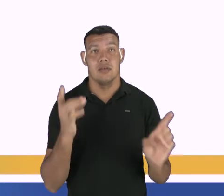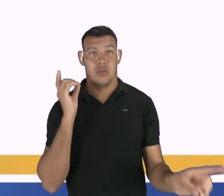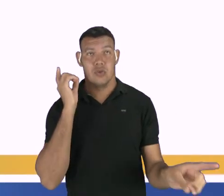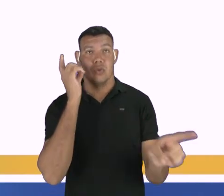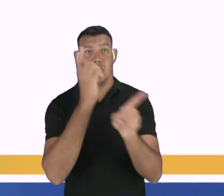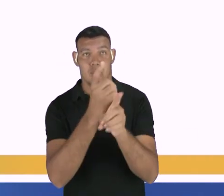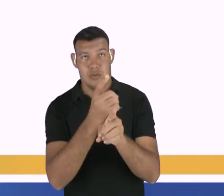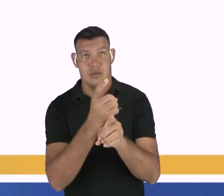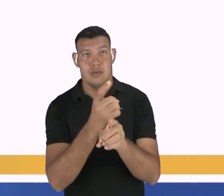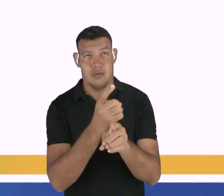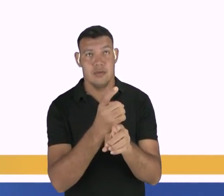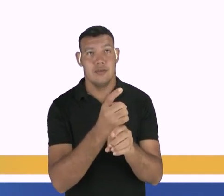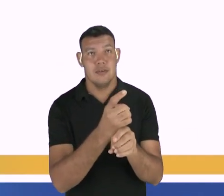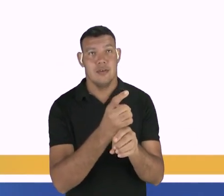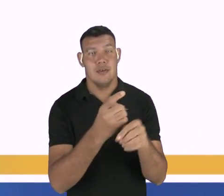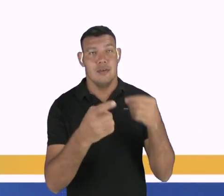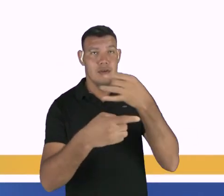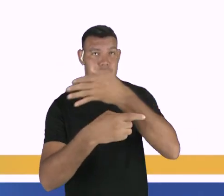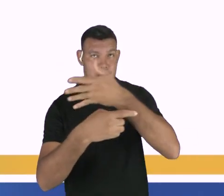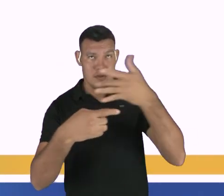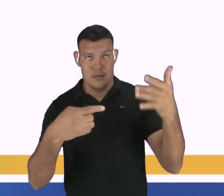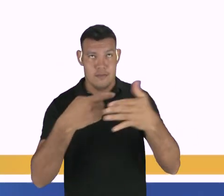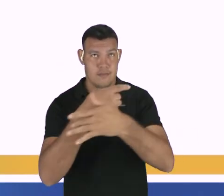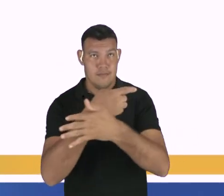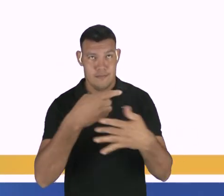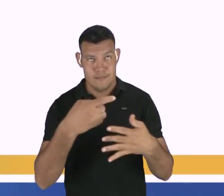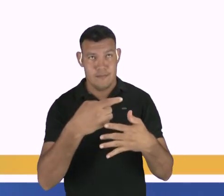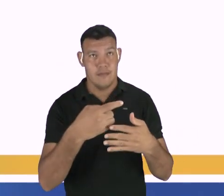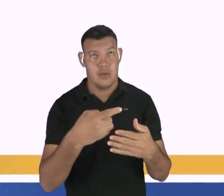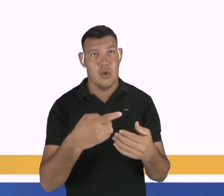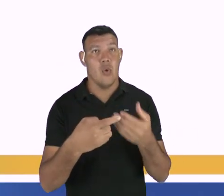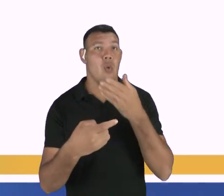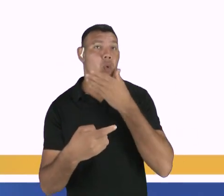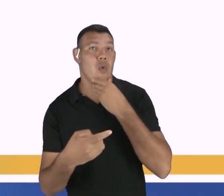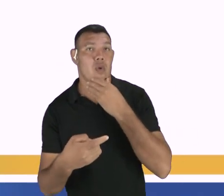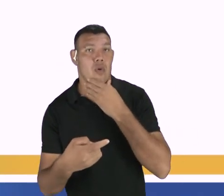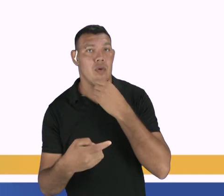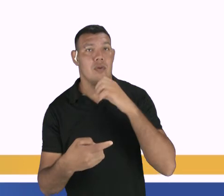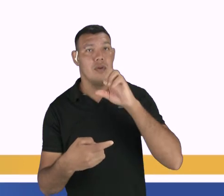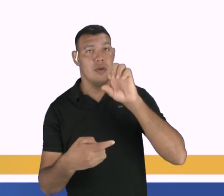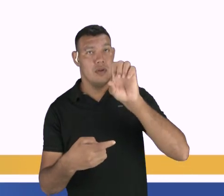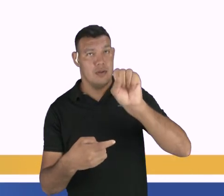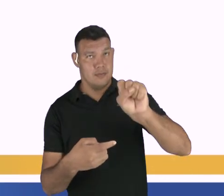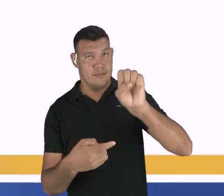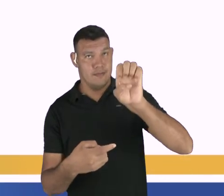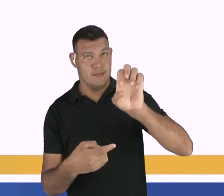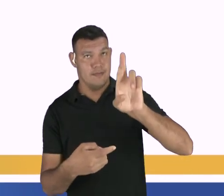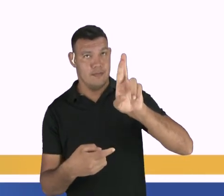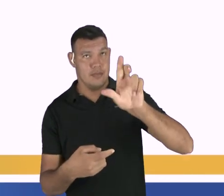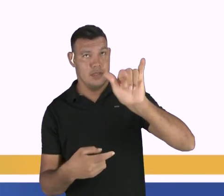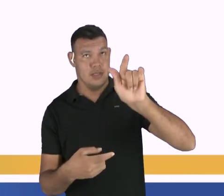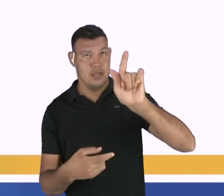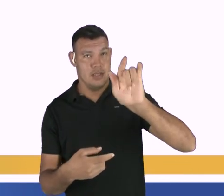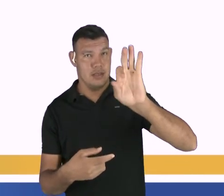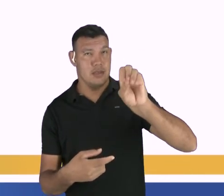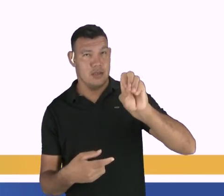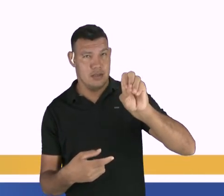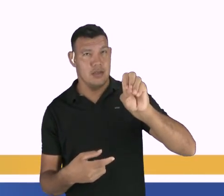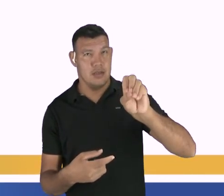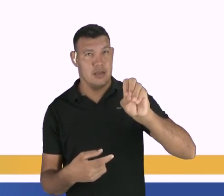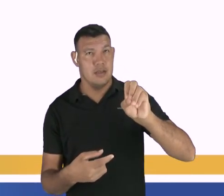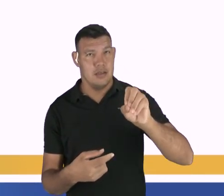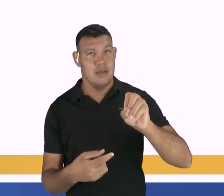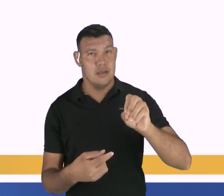Sérgio recebeu, é necessário fazer a subtração. Por quê? Nós temos lá, esse 4/8